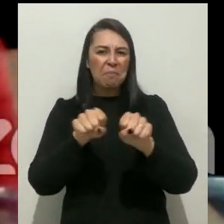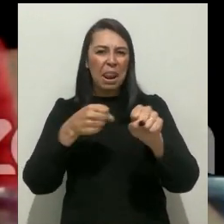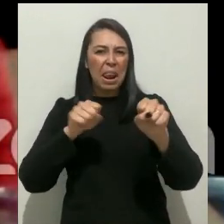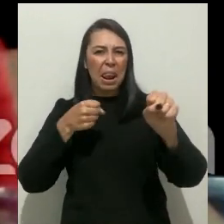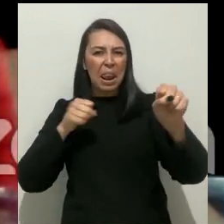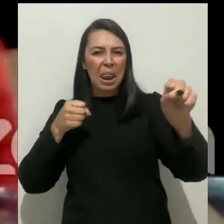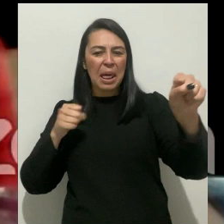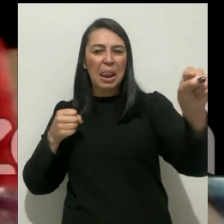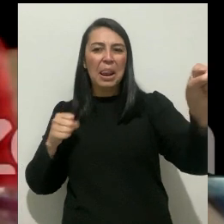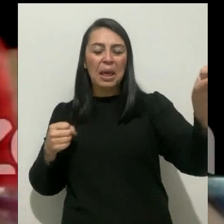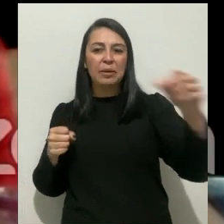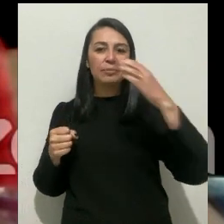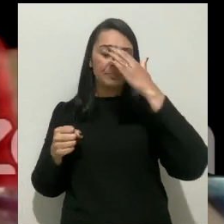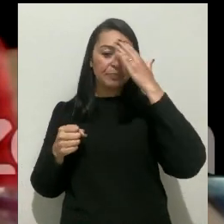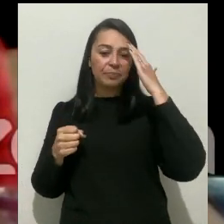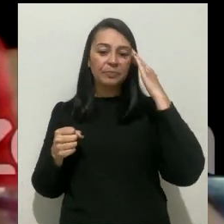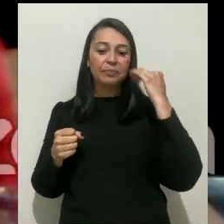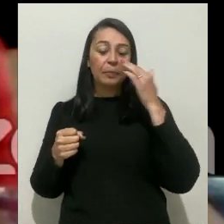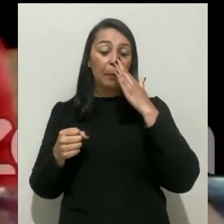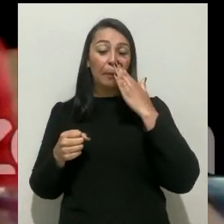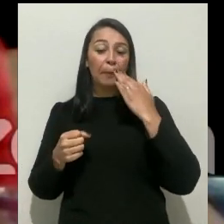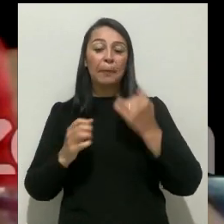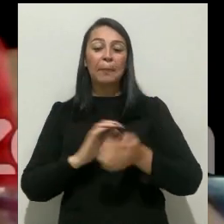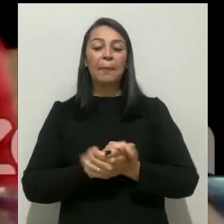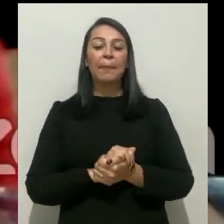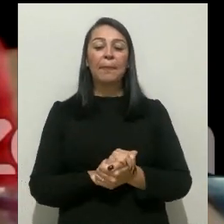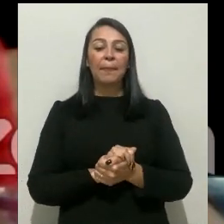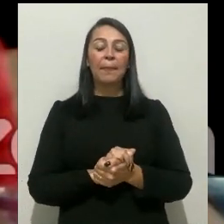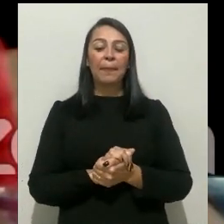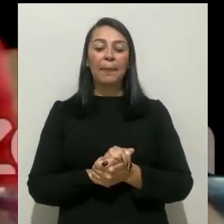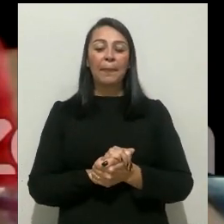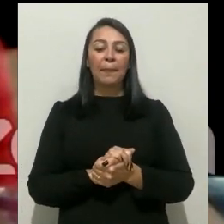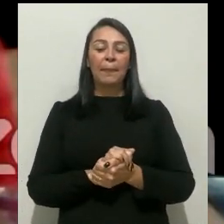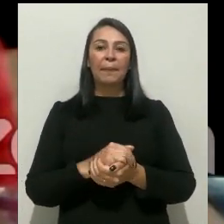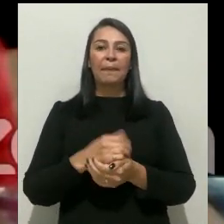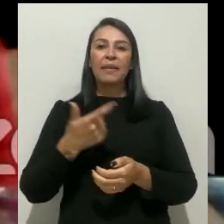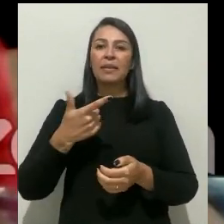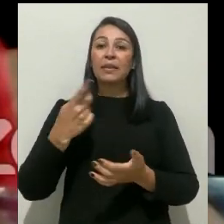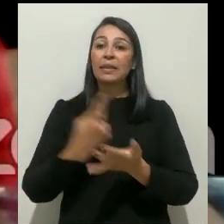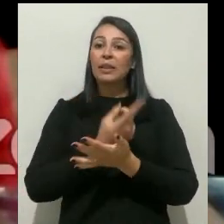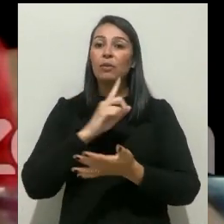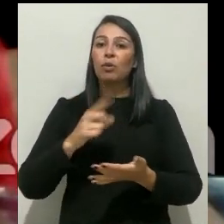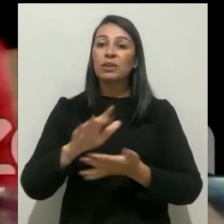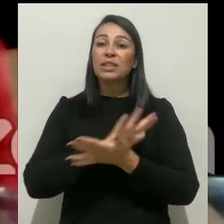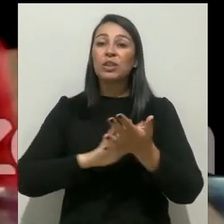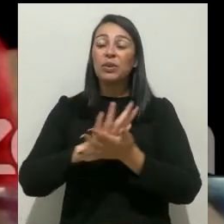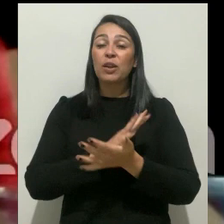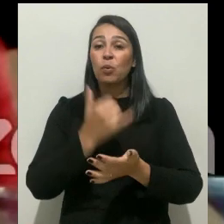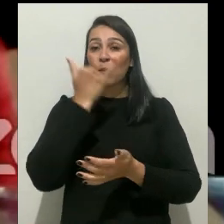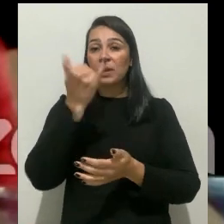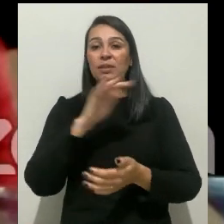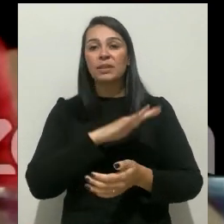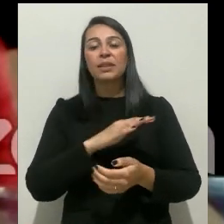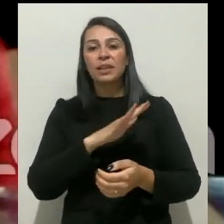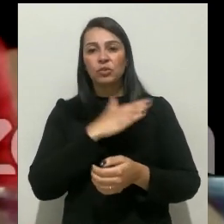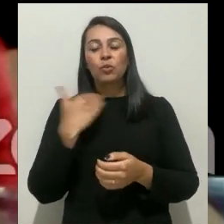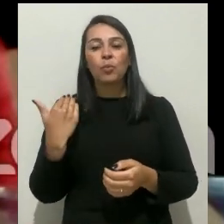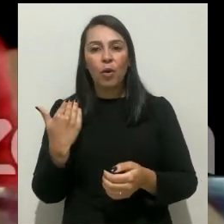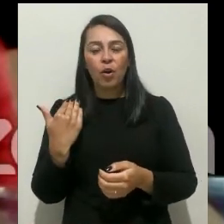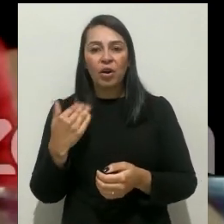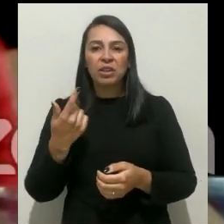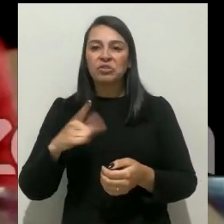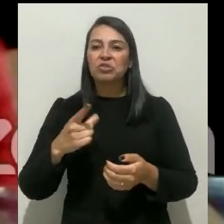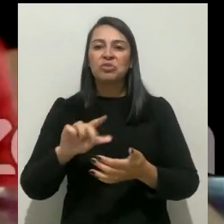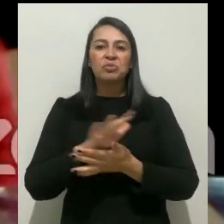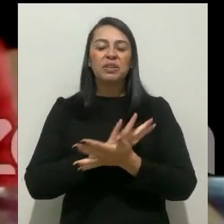porte, lá em cima do morro, precipício, sem ter havido nenhum acidente fatal, sem ter destruição da floresta.